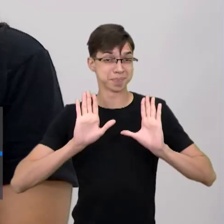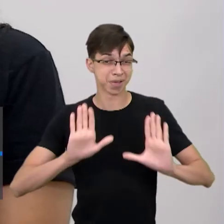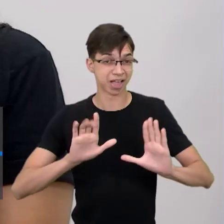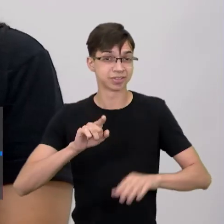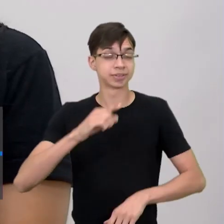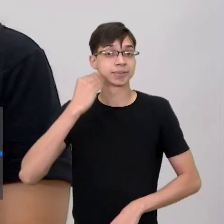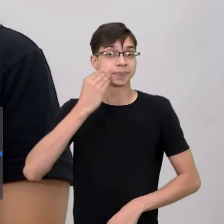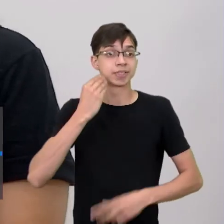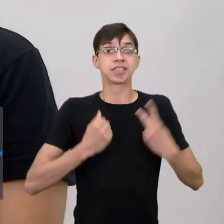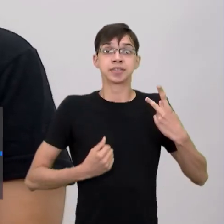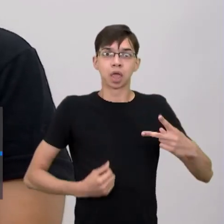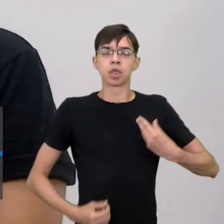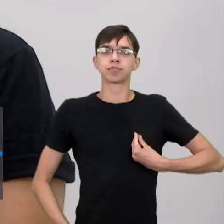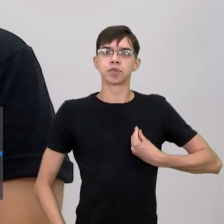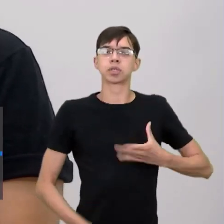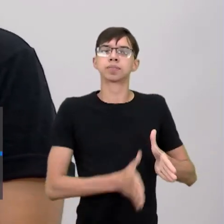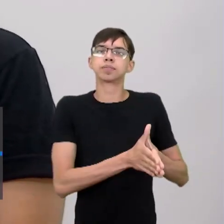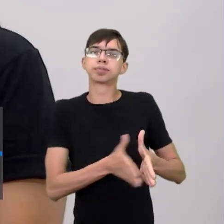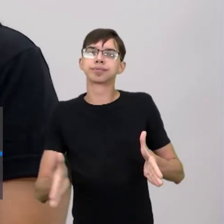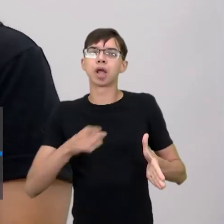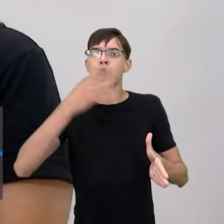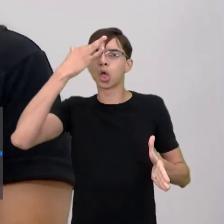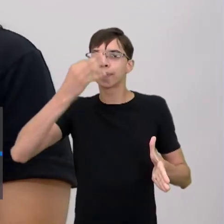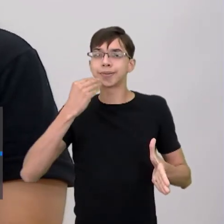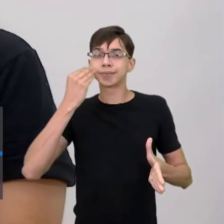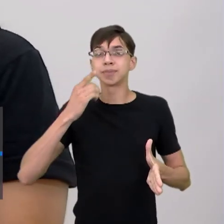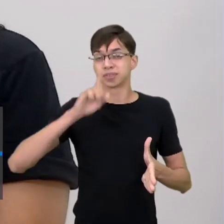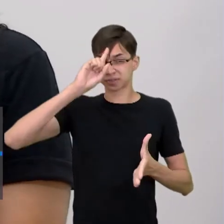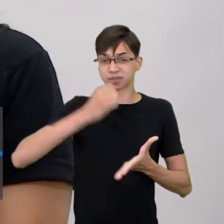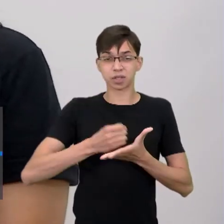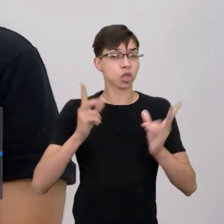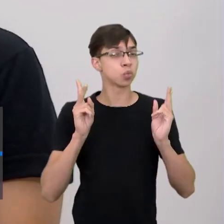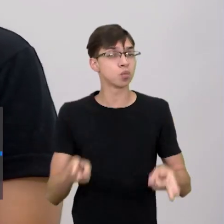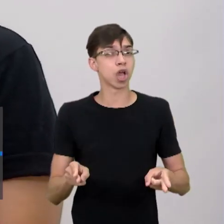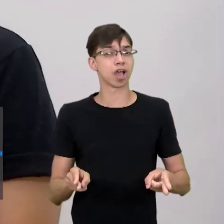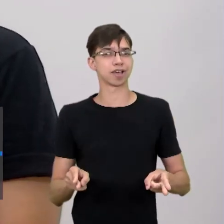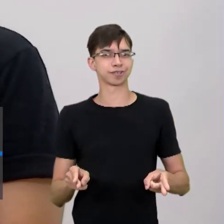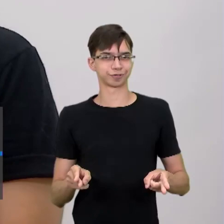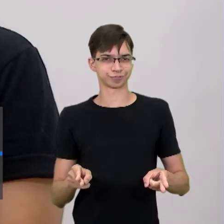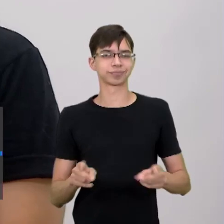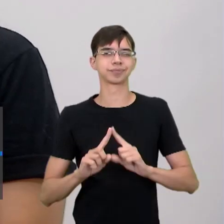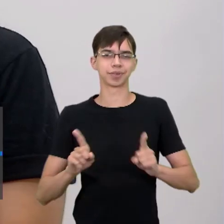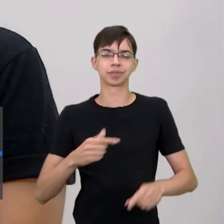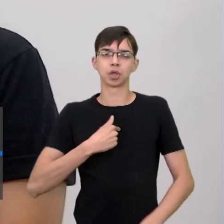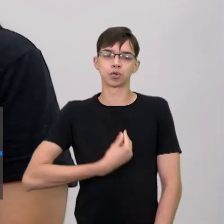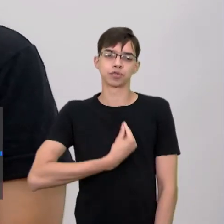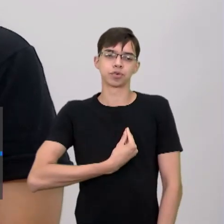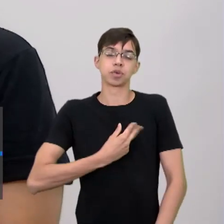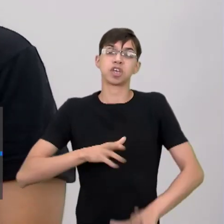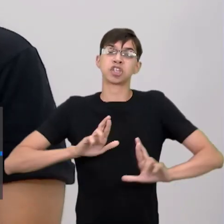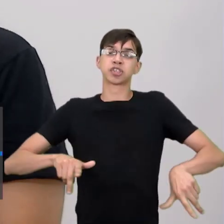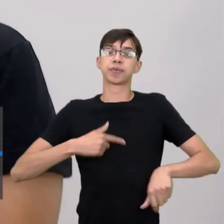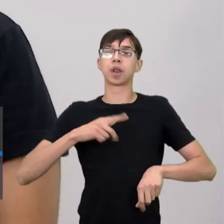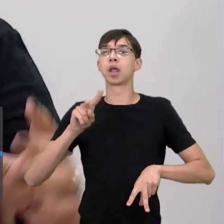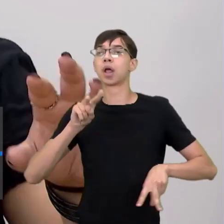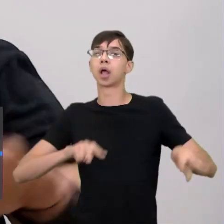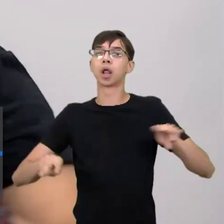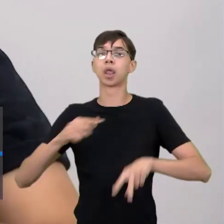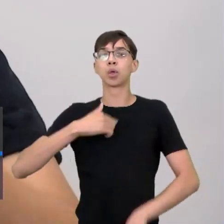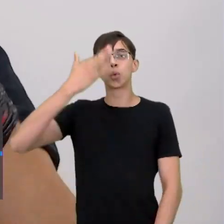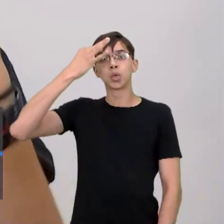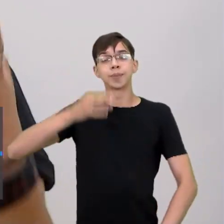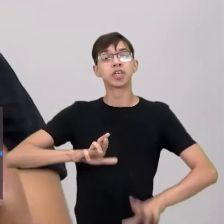as experiências da maneira que ele entendeu, você tivesse tomado a mesma decisão. Só que eu vivi uma vida diferente, eu tenho uma visão diferente, eu